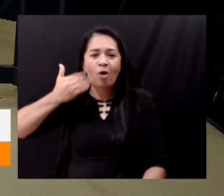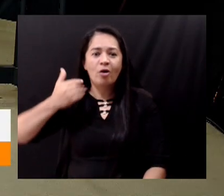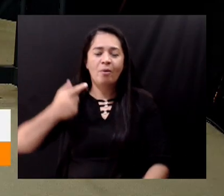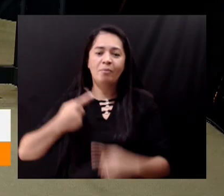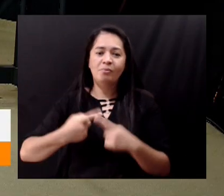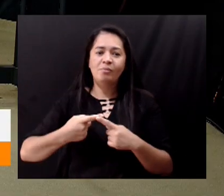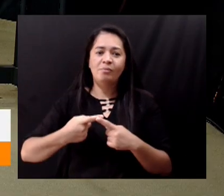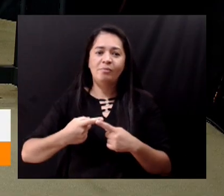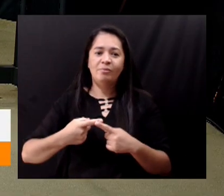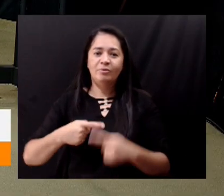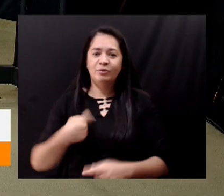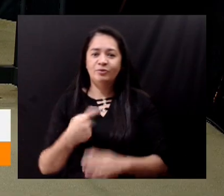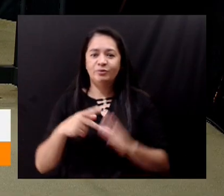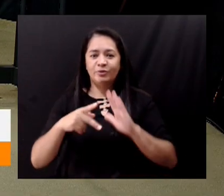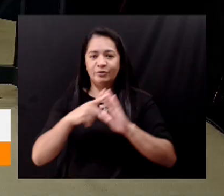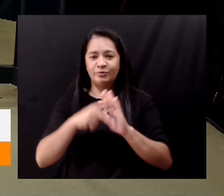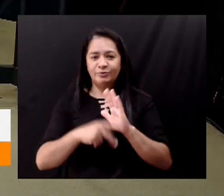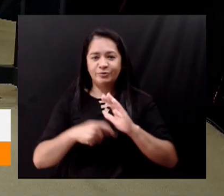Estúdio Câmara. Muito obrigada.